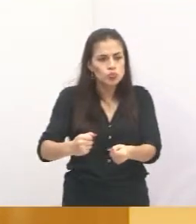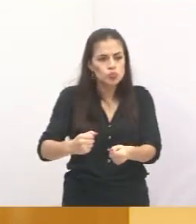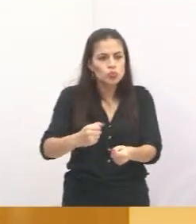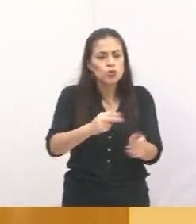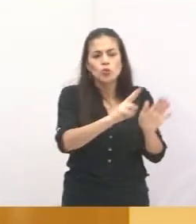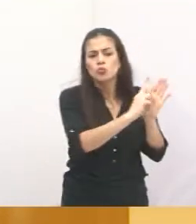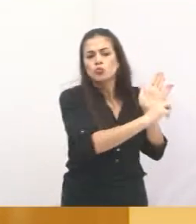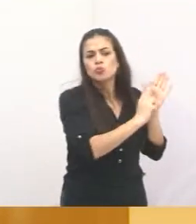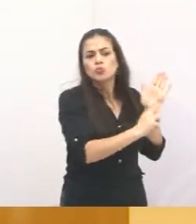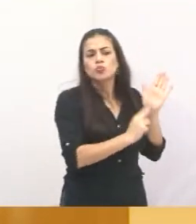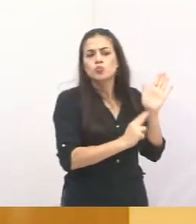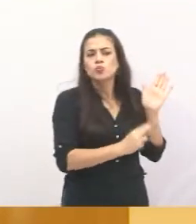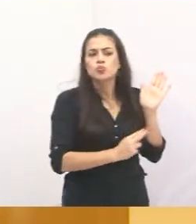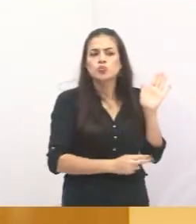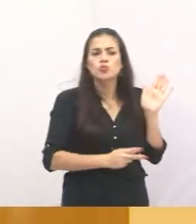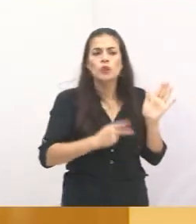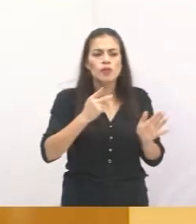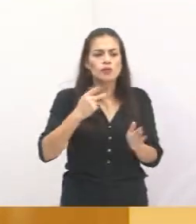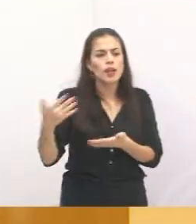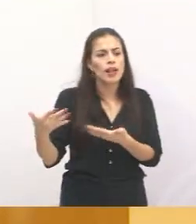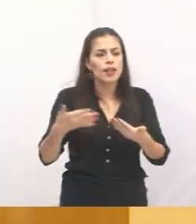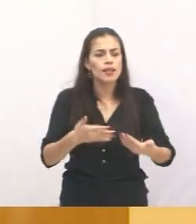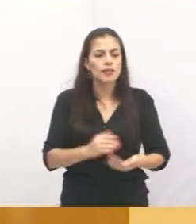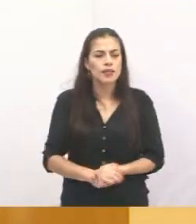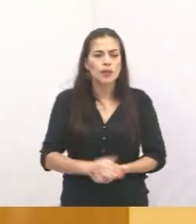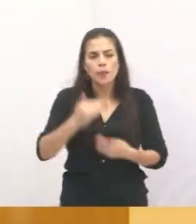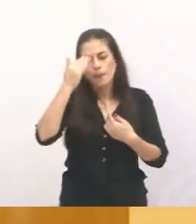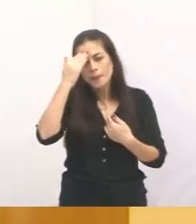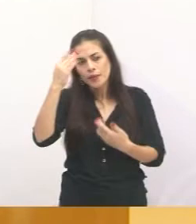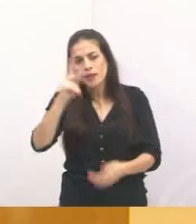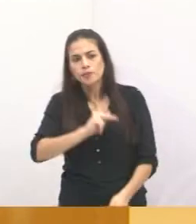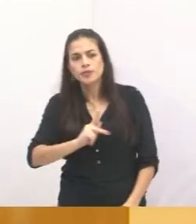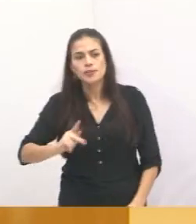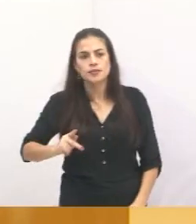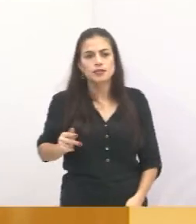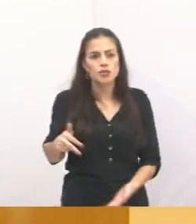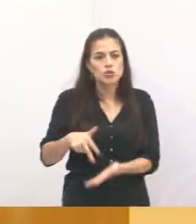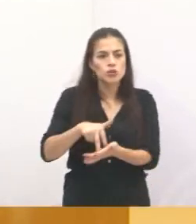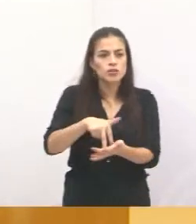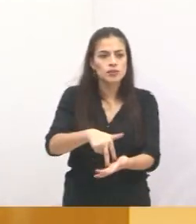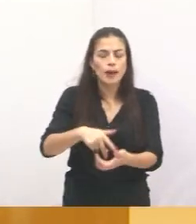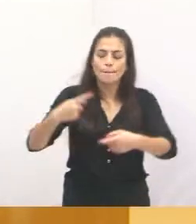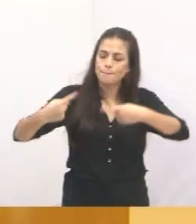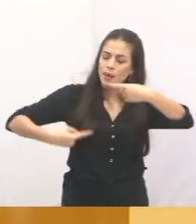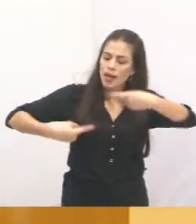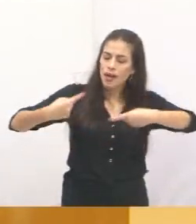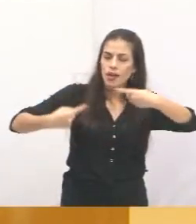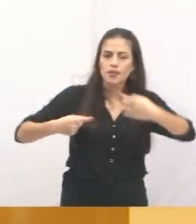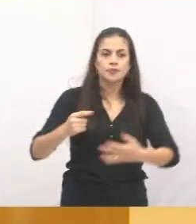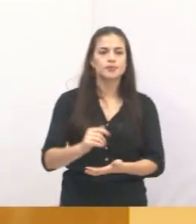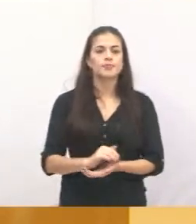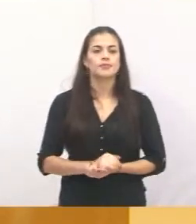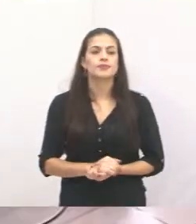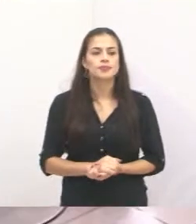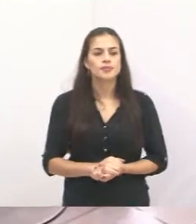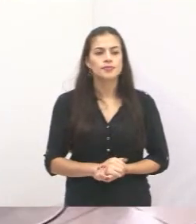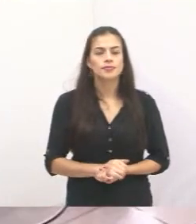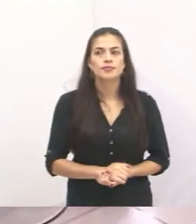a todos os nobres vereadores, obrigado, presidente. E nós estamos aqui para isso, né? Discussão.